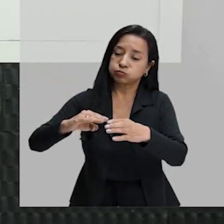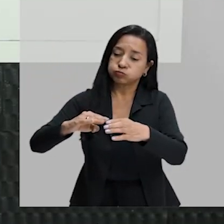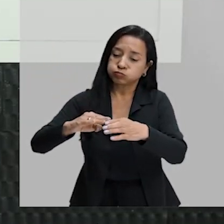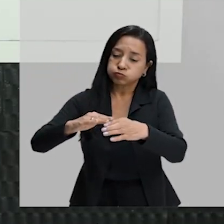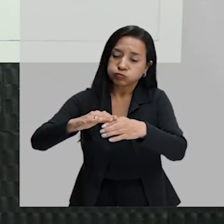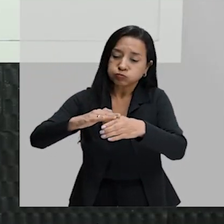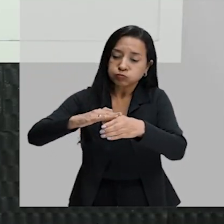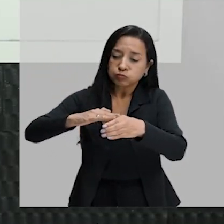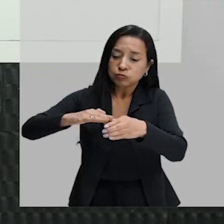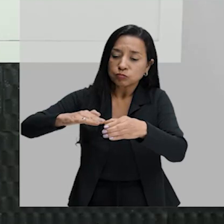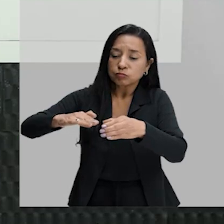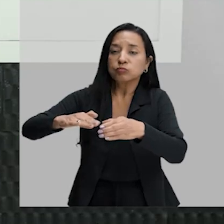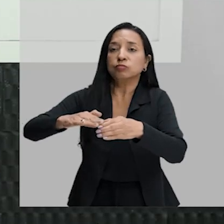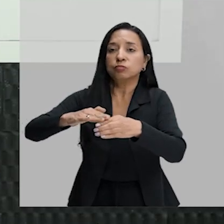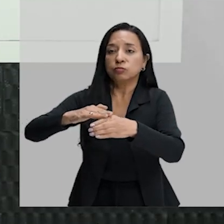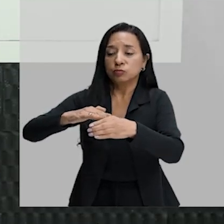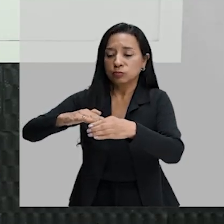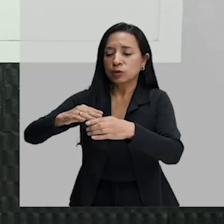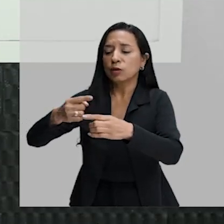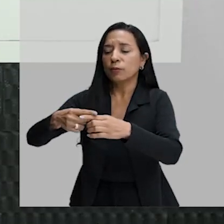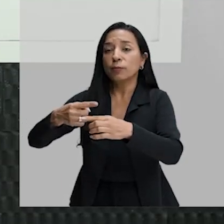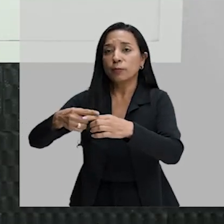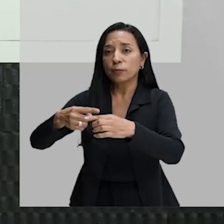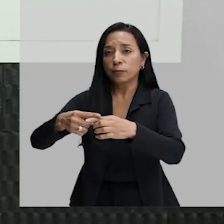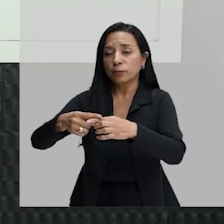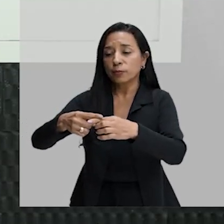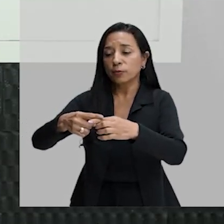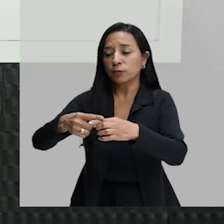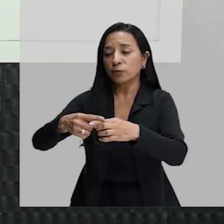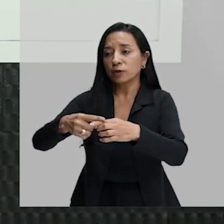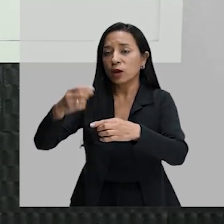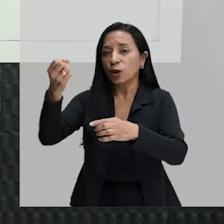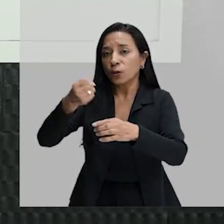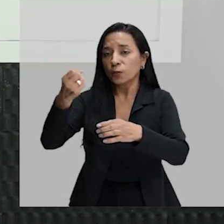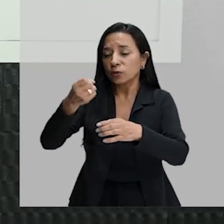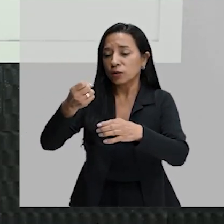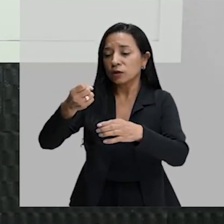na borda, certo? É porque o líquido ele variou,